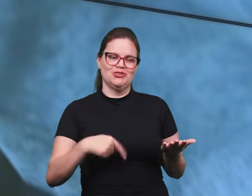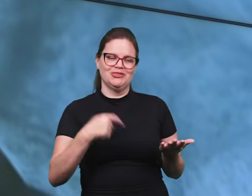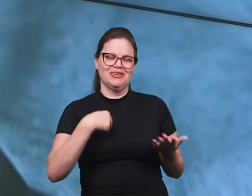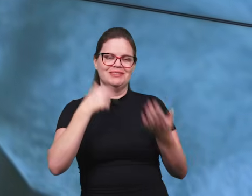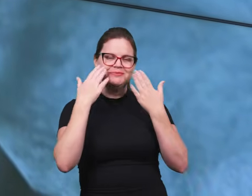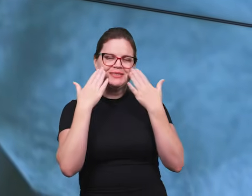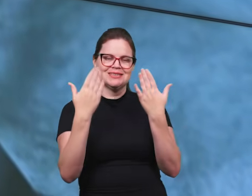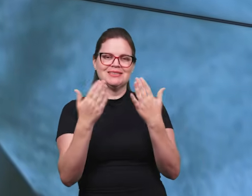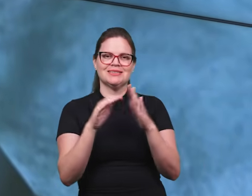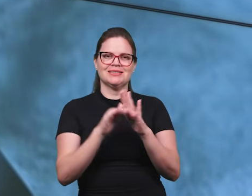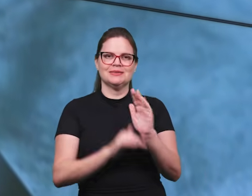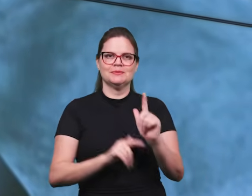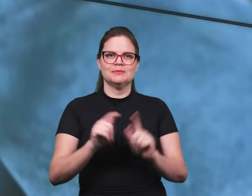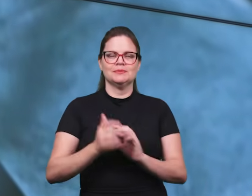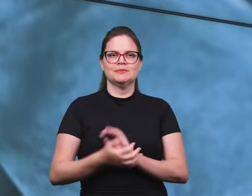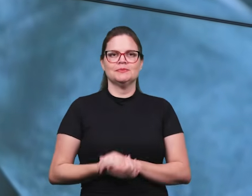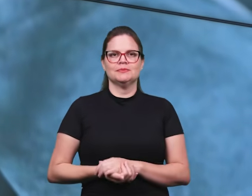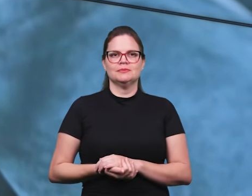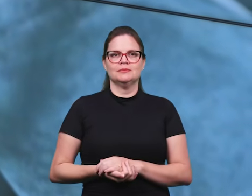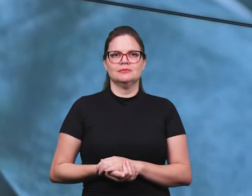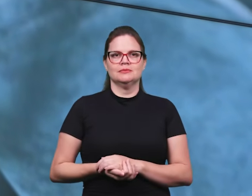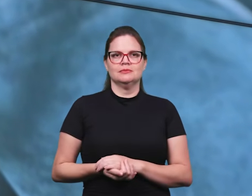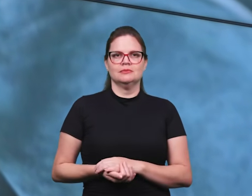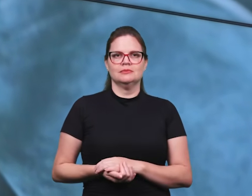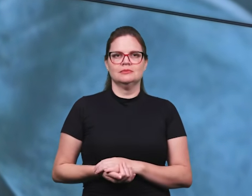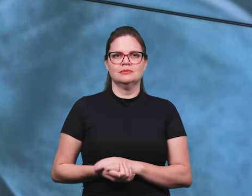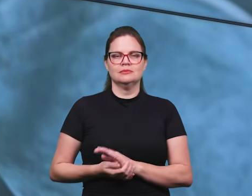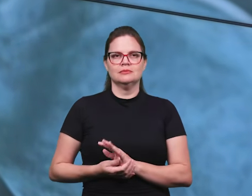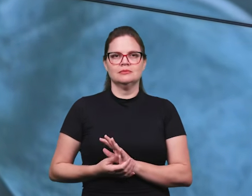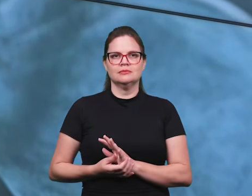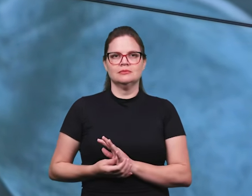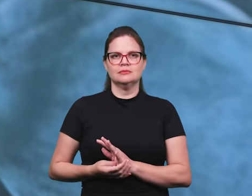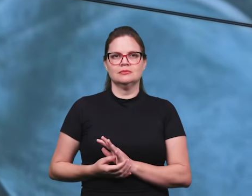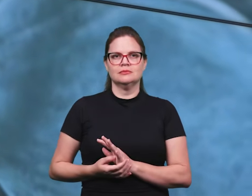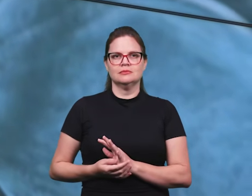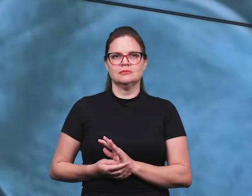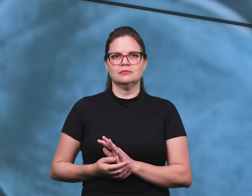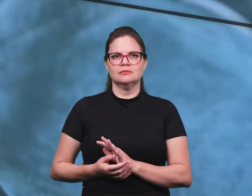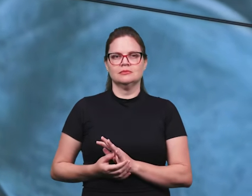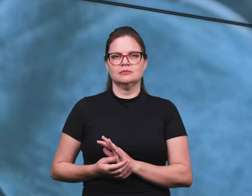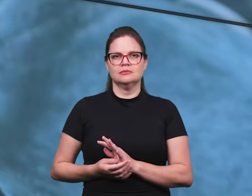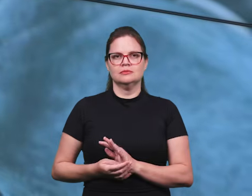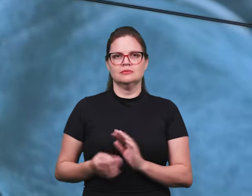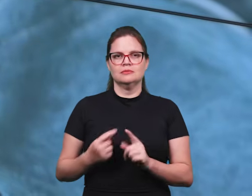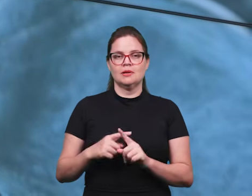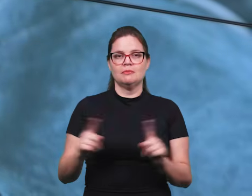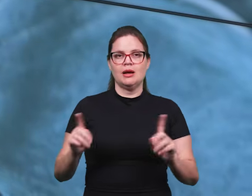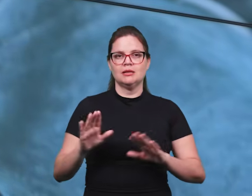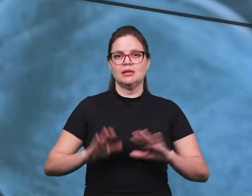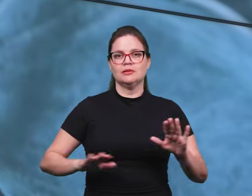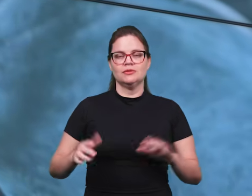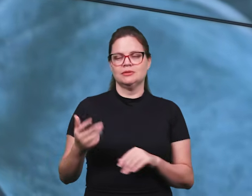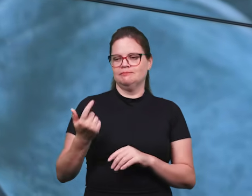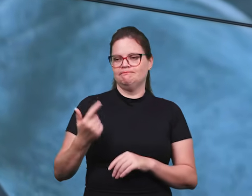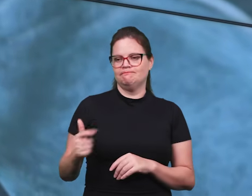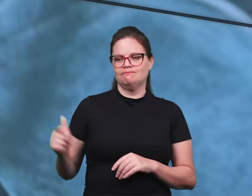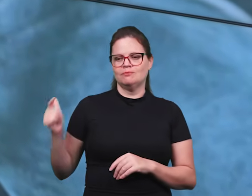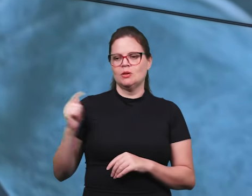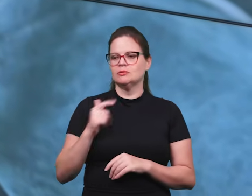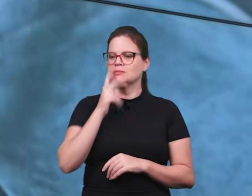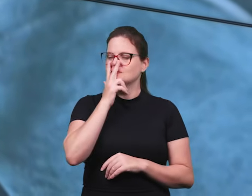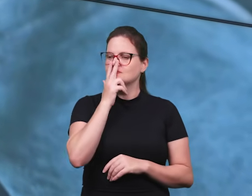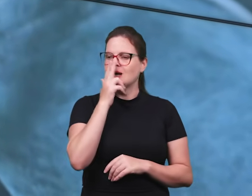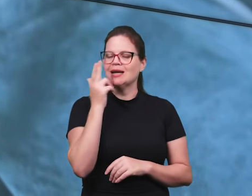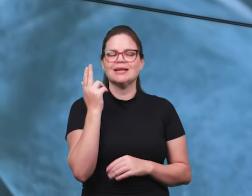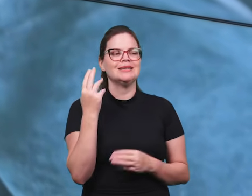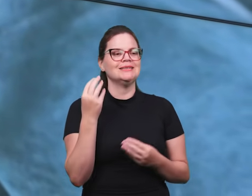estar aqui apresentando o programa hoje, mas às vezes não existe um aprofundamento para